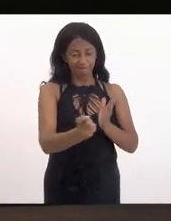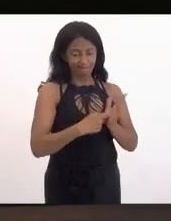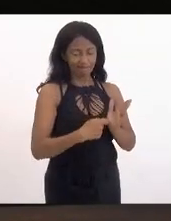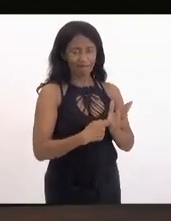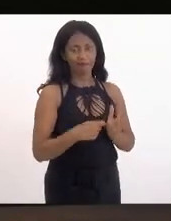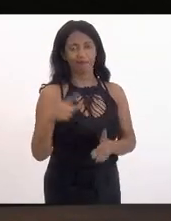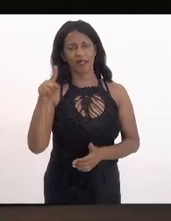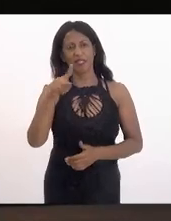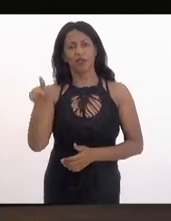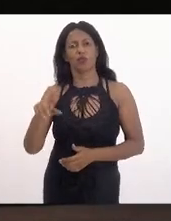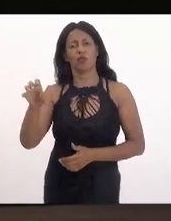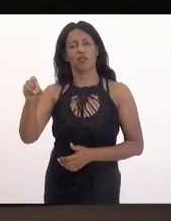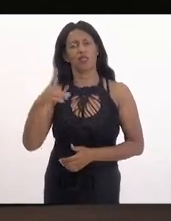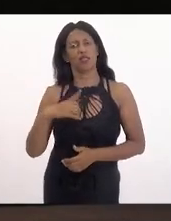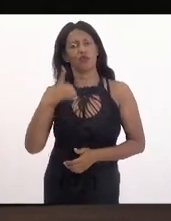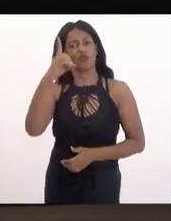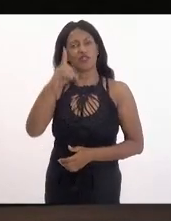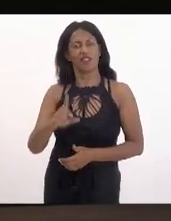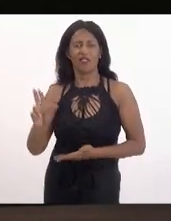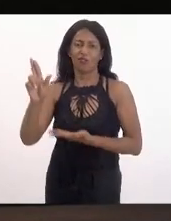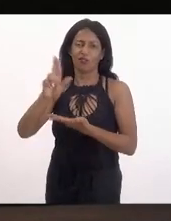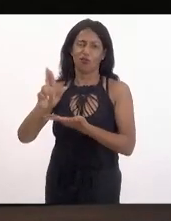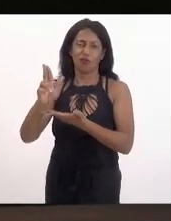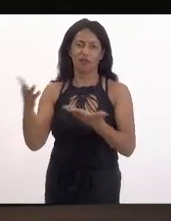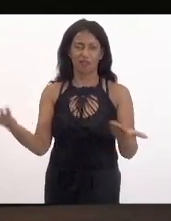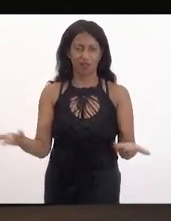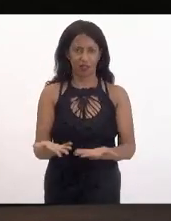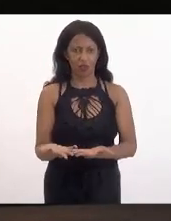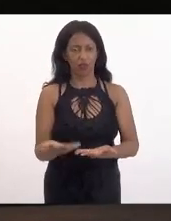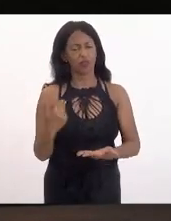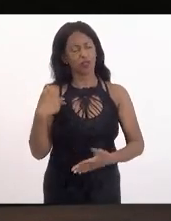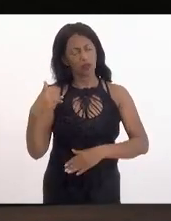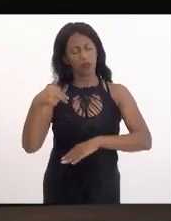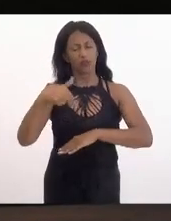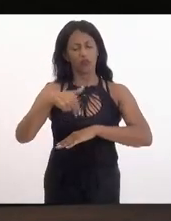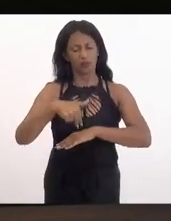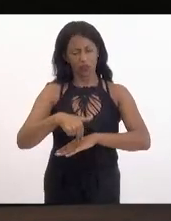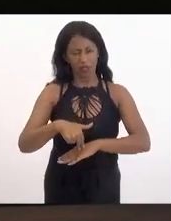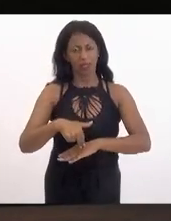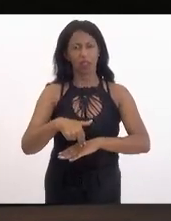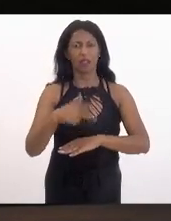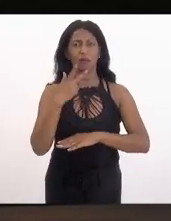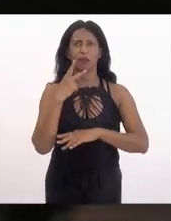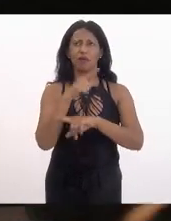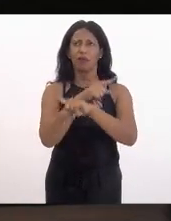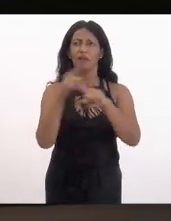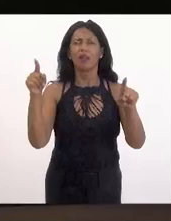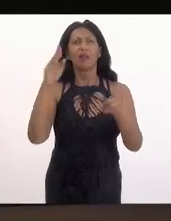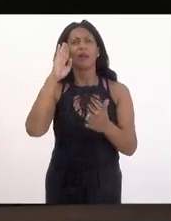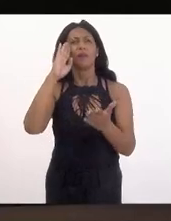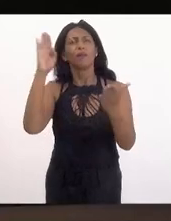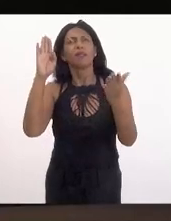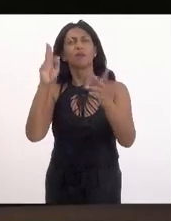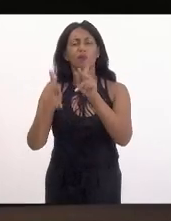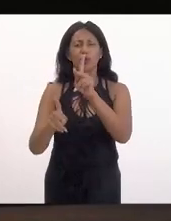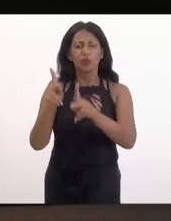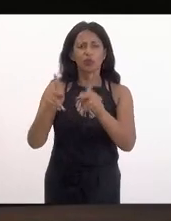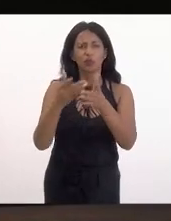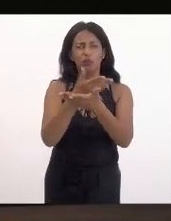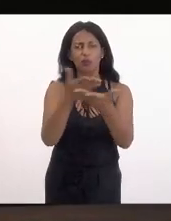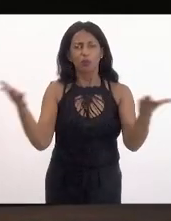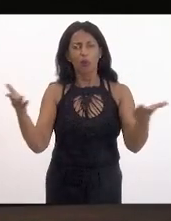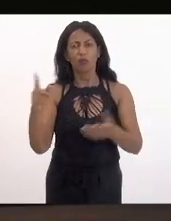e as aulas têm direito Universidade então estamos aqui estarei aqui para dizer isso vocês principalmente o povo